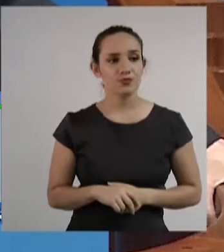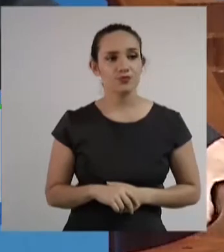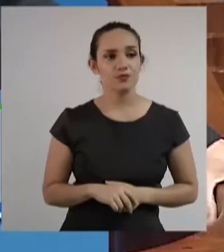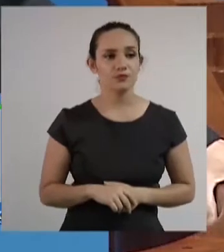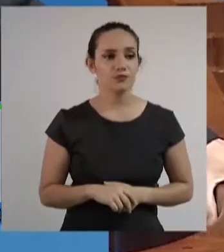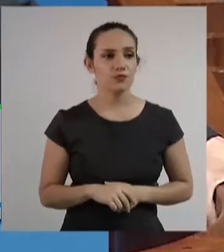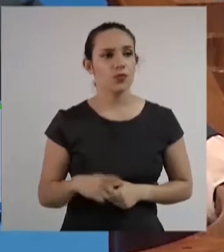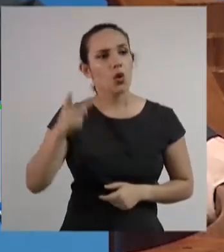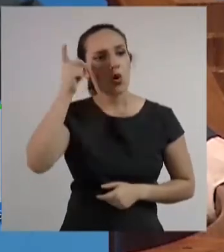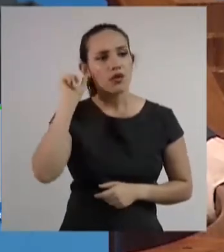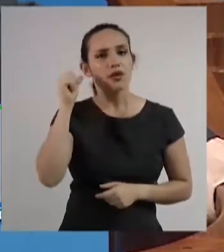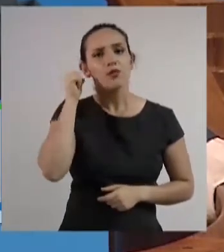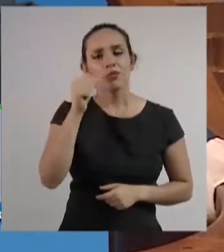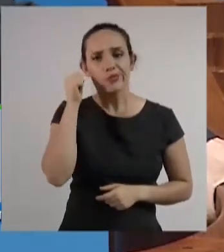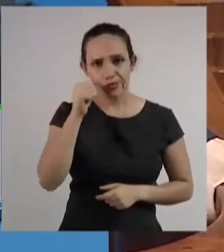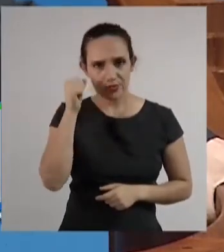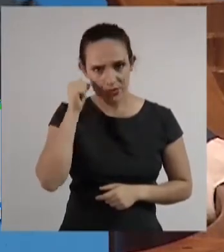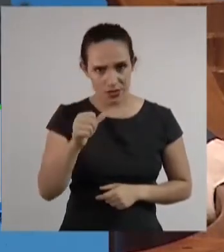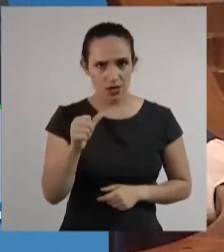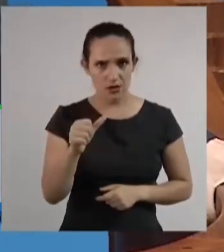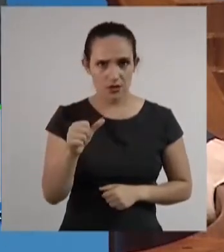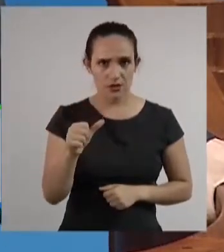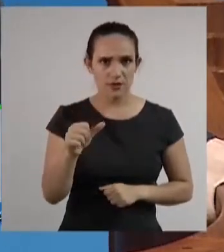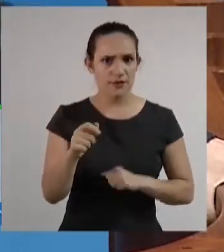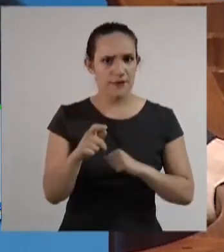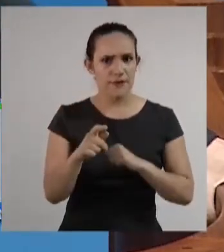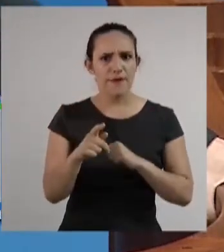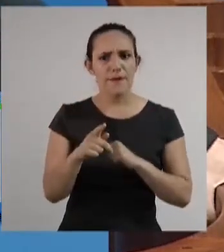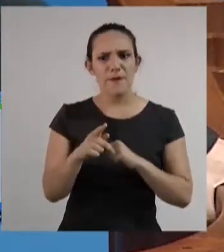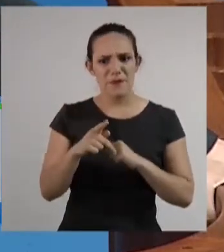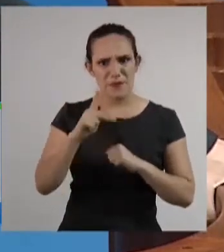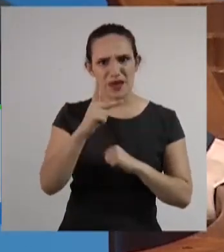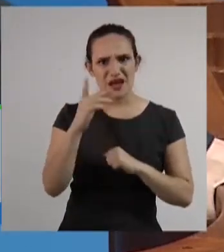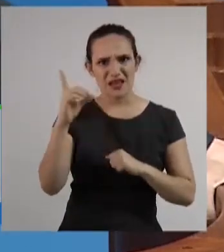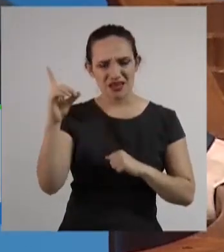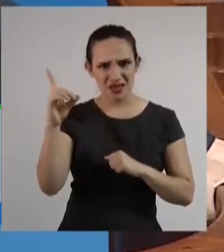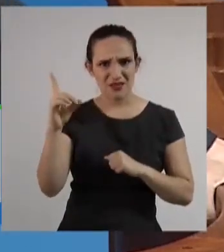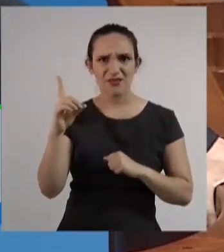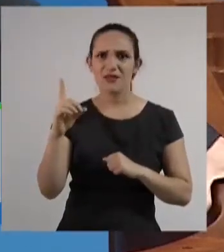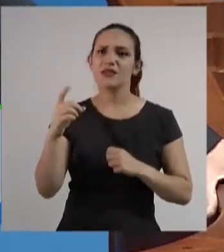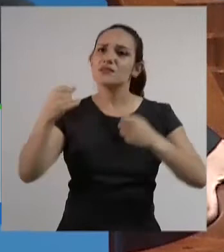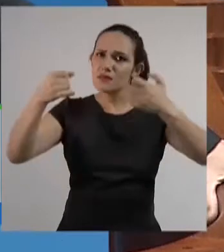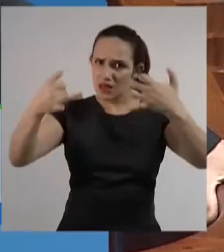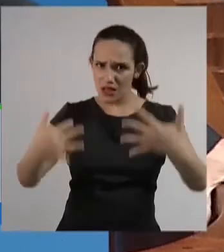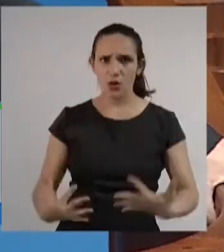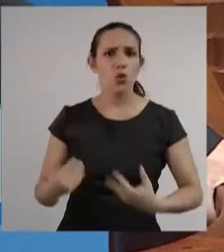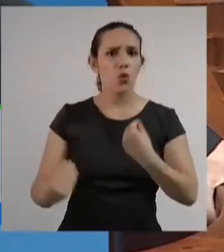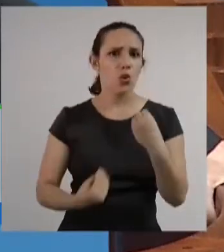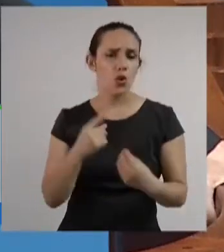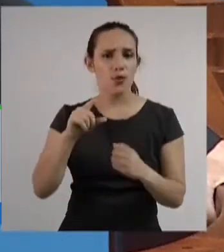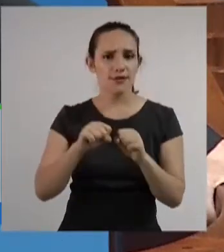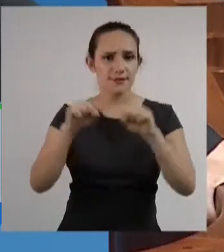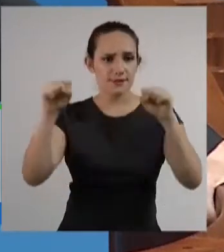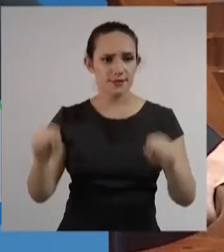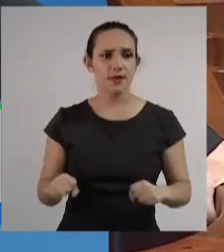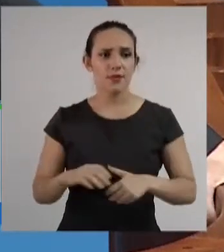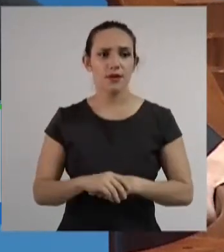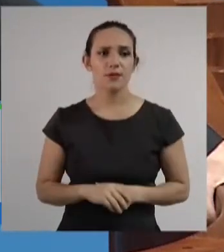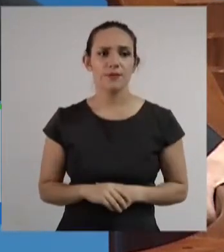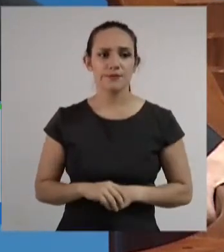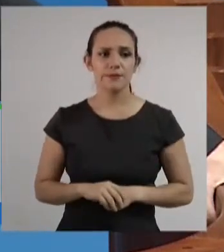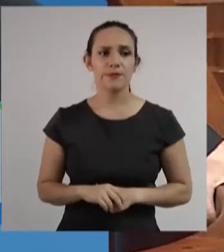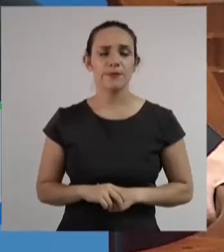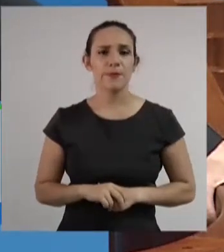Ontem, uma especialista nesse seminário que eu citei, ela fez uma exposição e mostrou como é que funciona esse sistema lá.